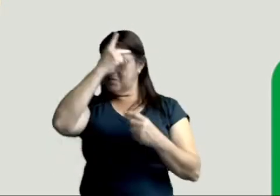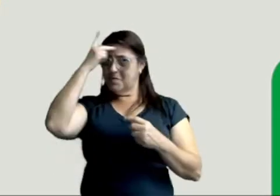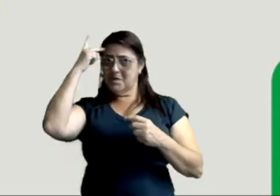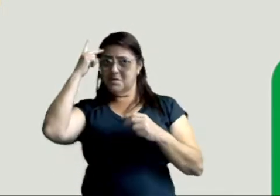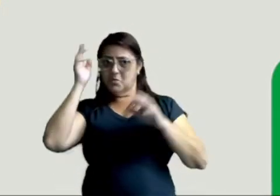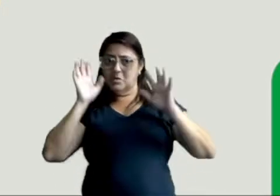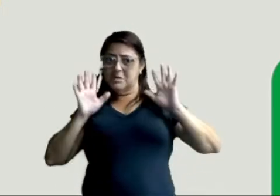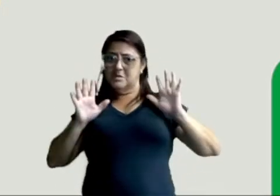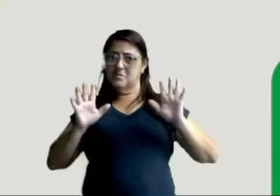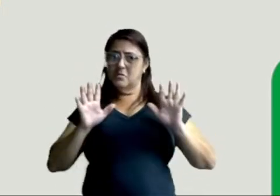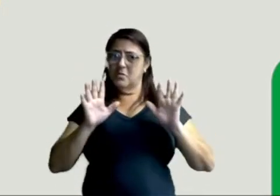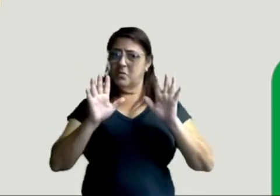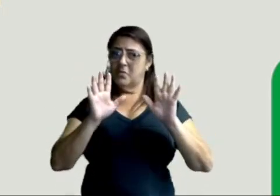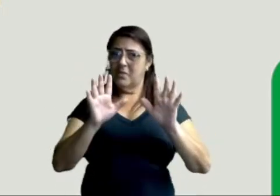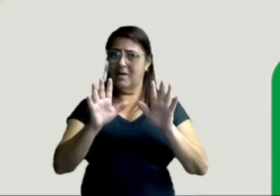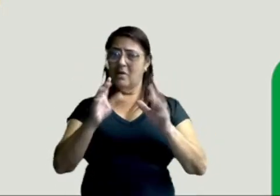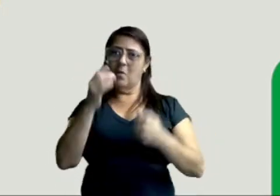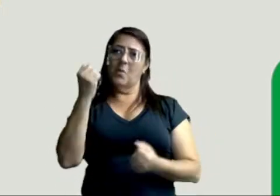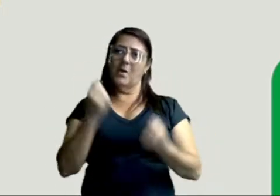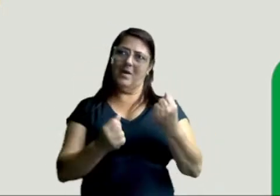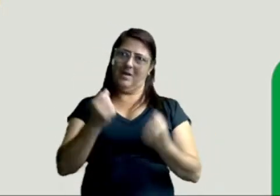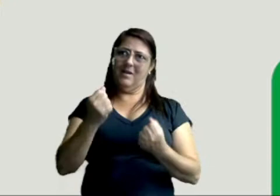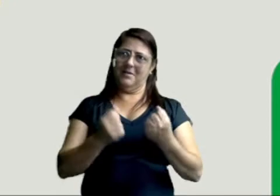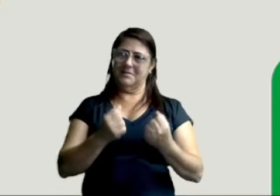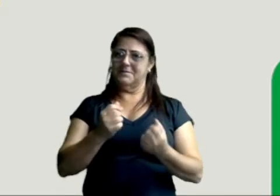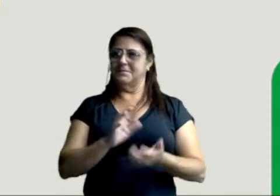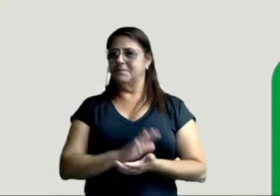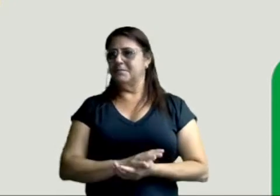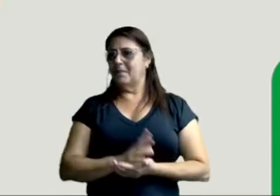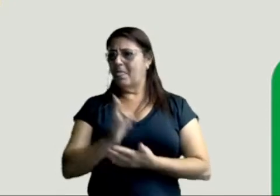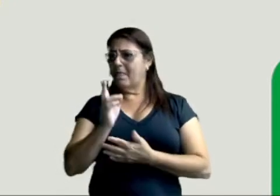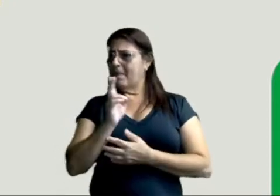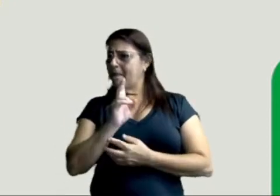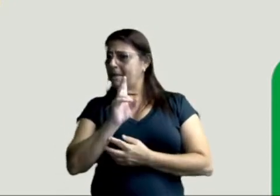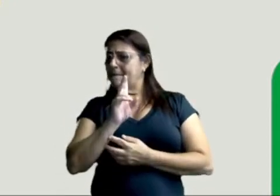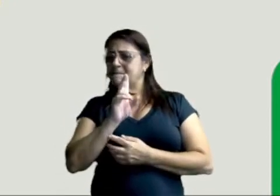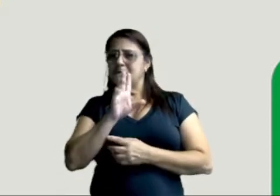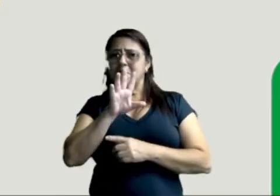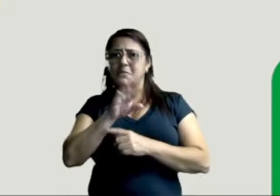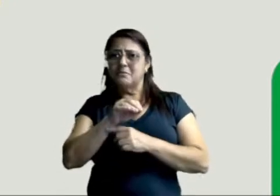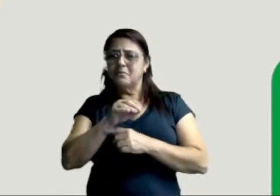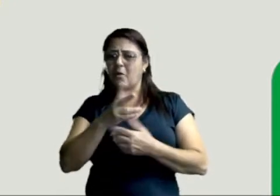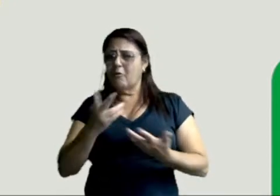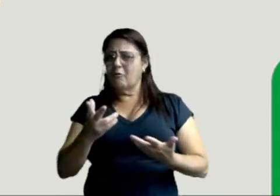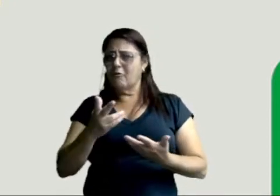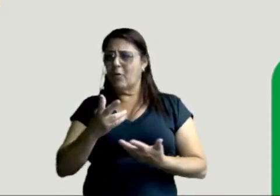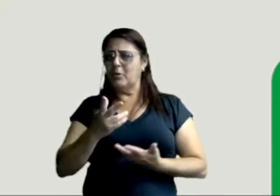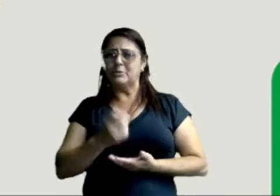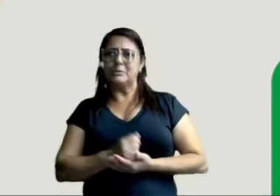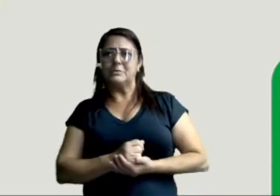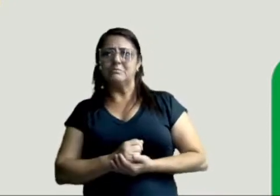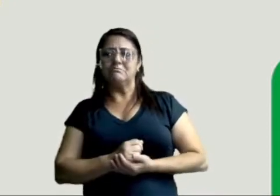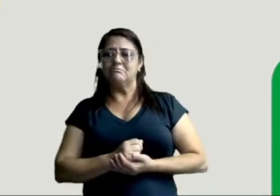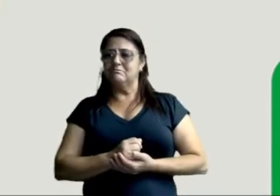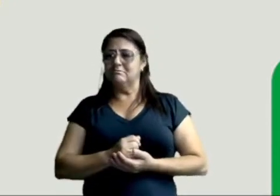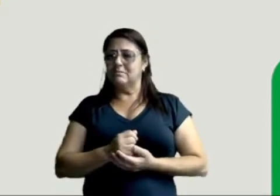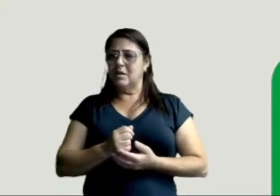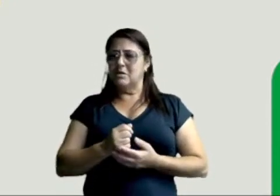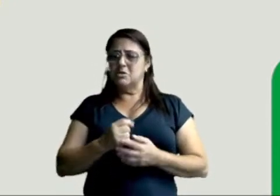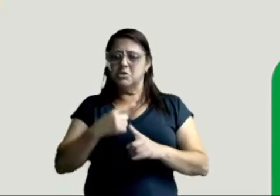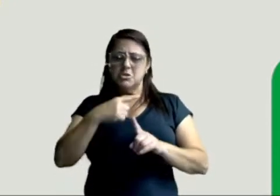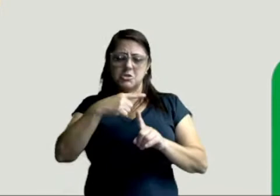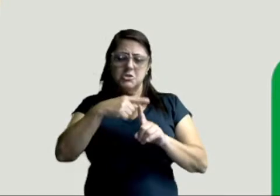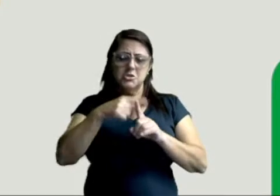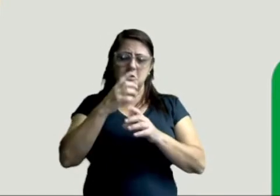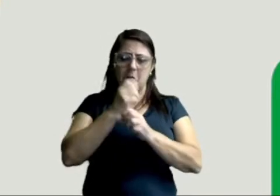está atolado aí, tá? Figura aí. Aí se tem duas pessoas empurrando, então as forças, a tendência dela é se